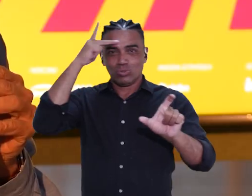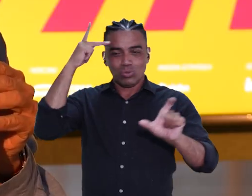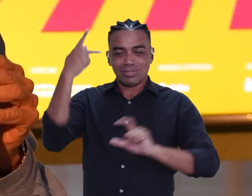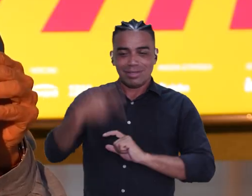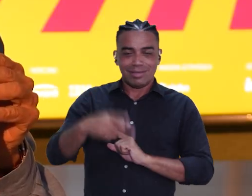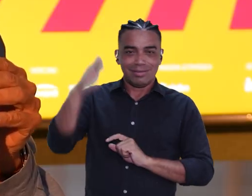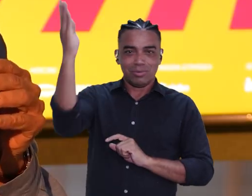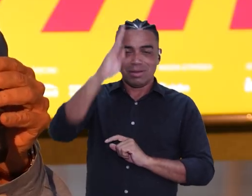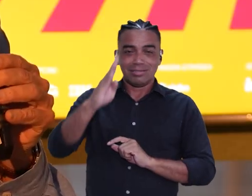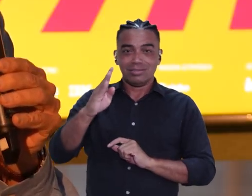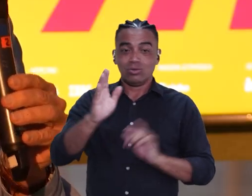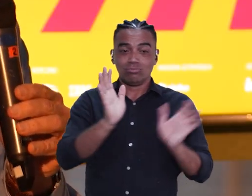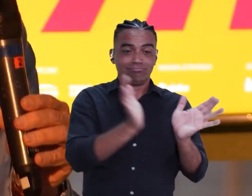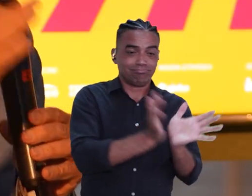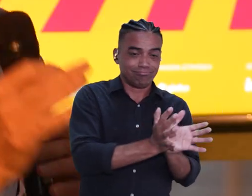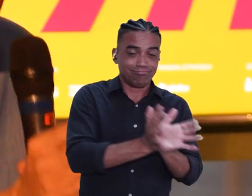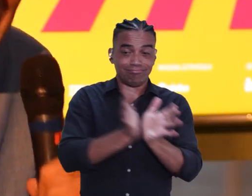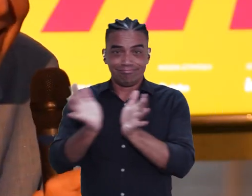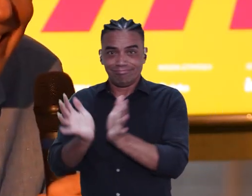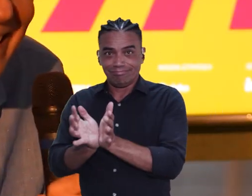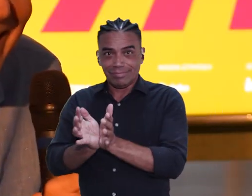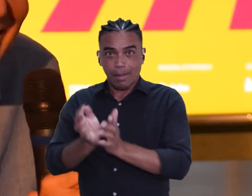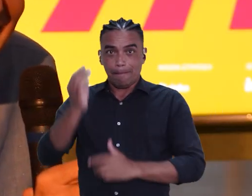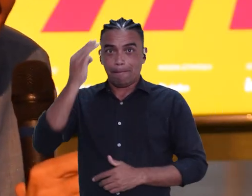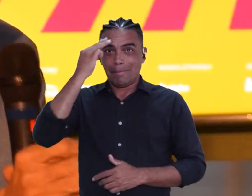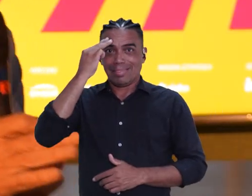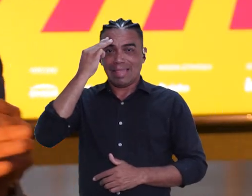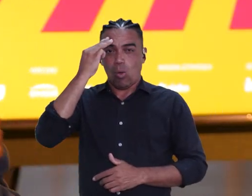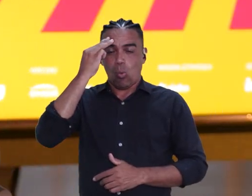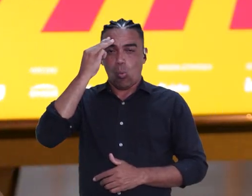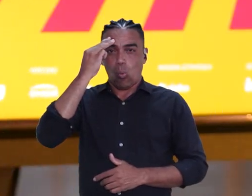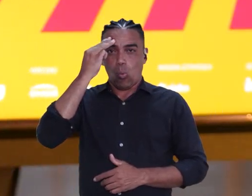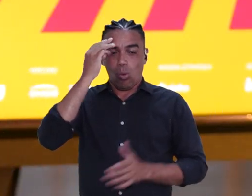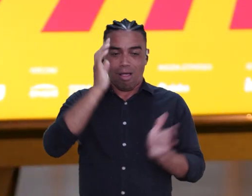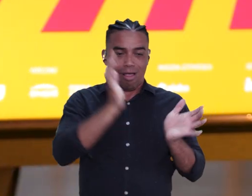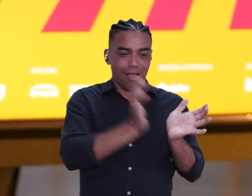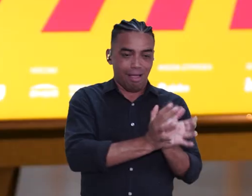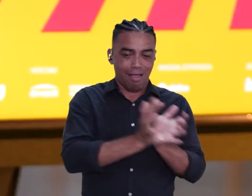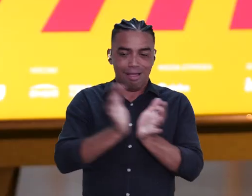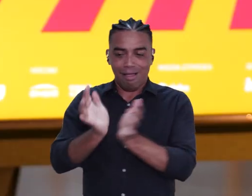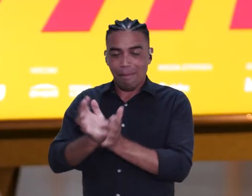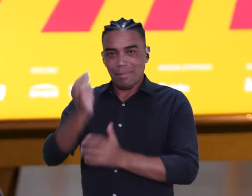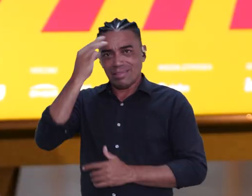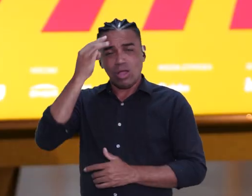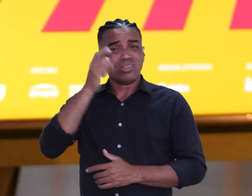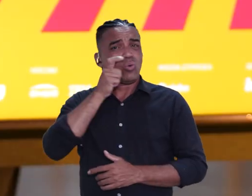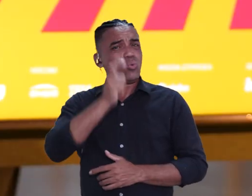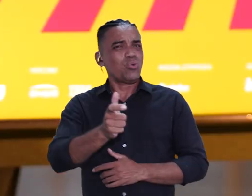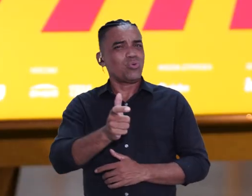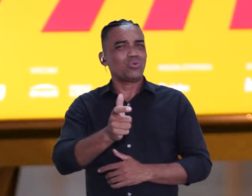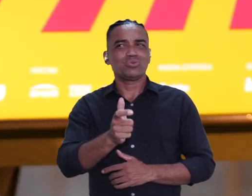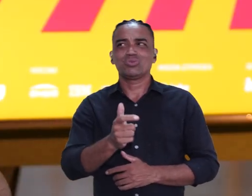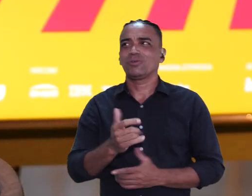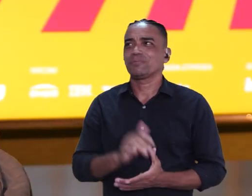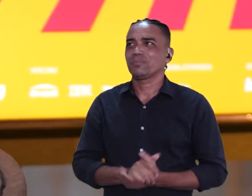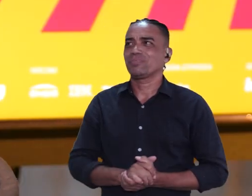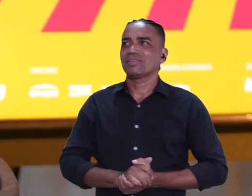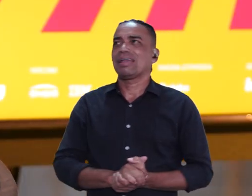em duas categorias mentais. O que é curioso, né? Quer dizer, é uma espécie